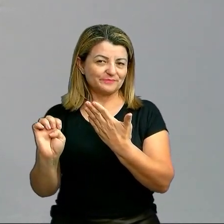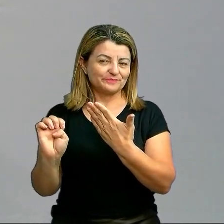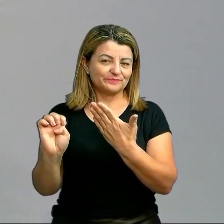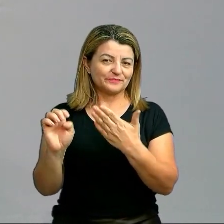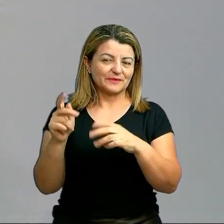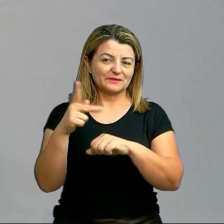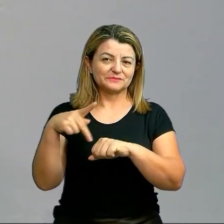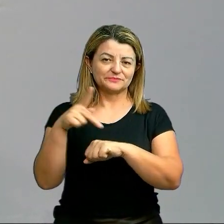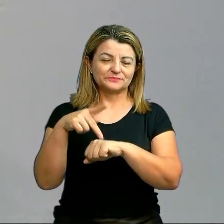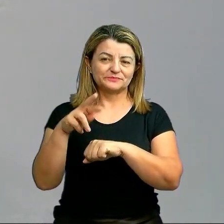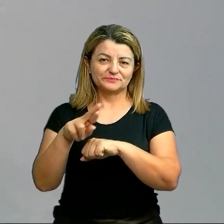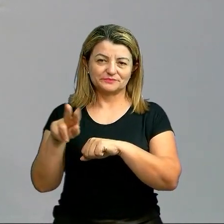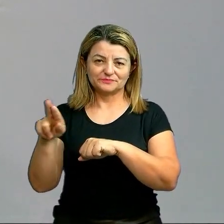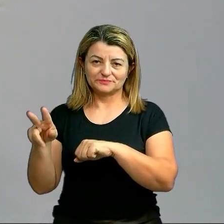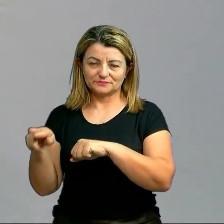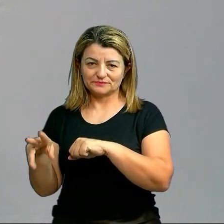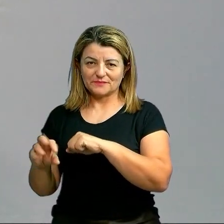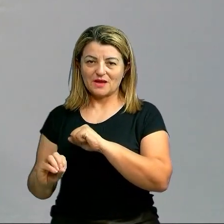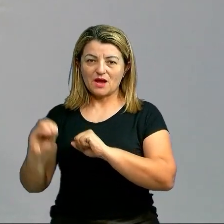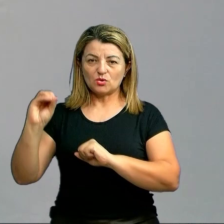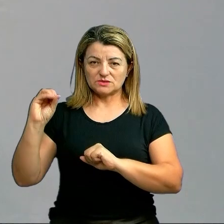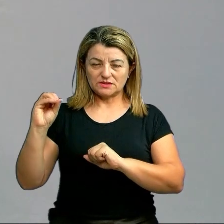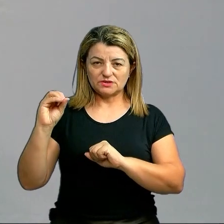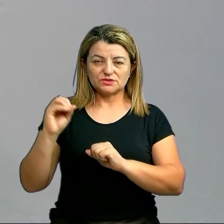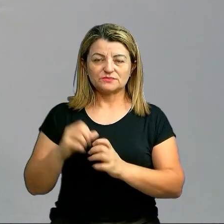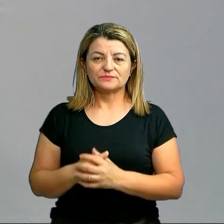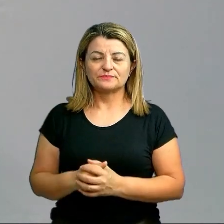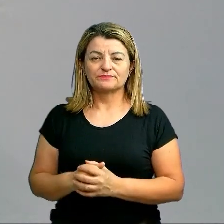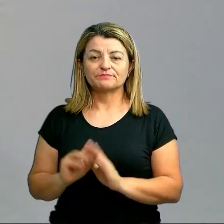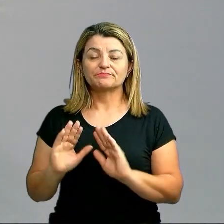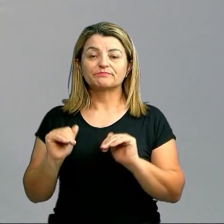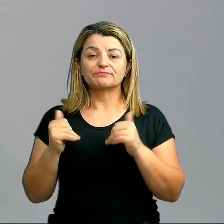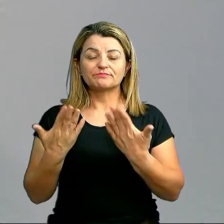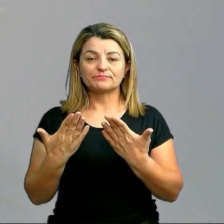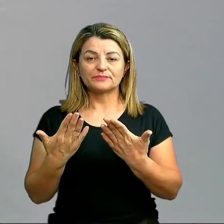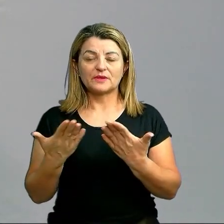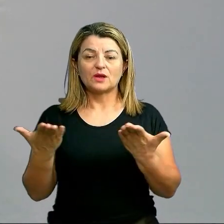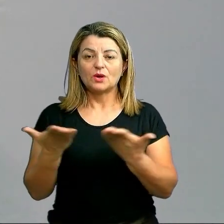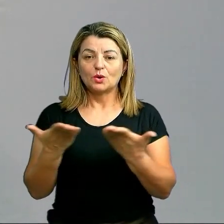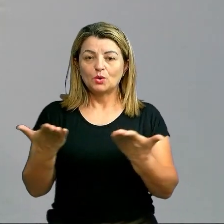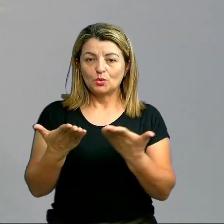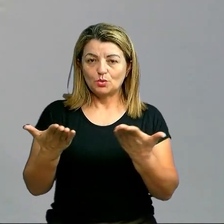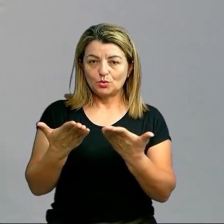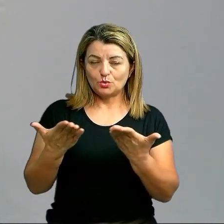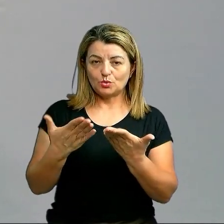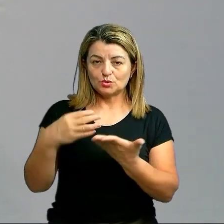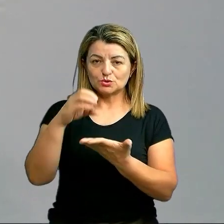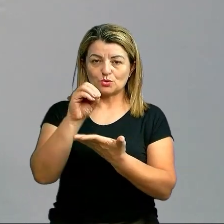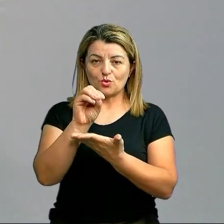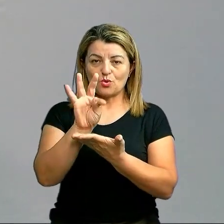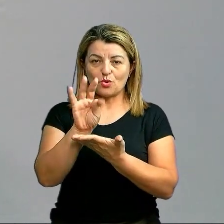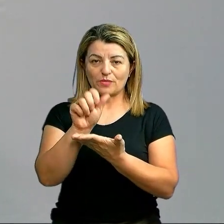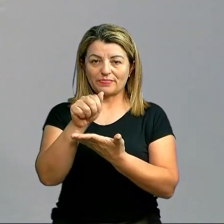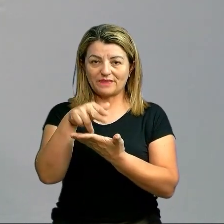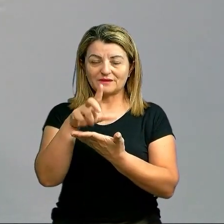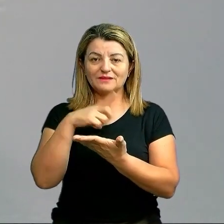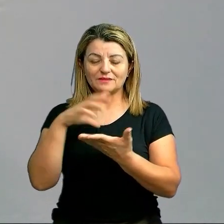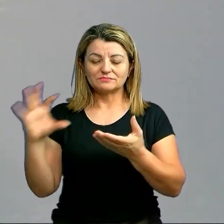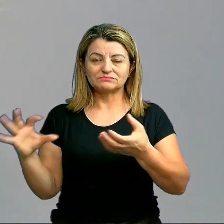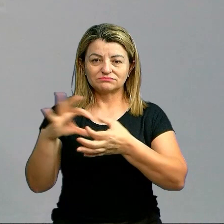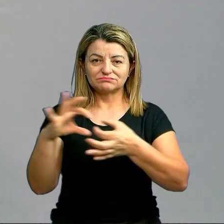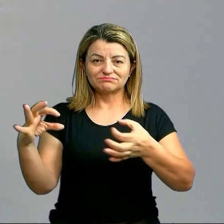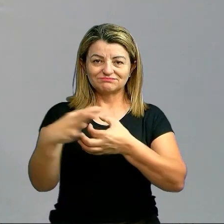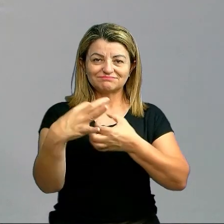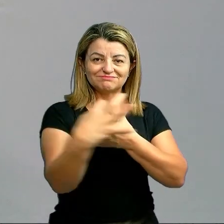da Europa em geral, ao Ocidente, digamos assim. Então, hoje a OTAN possui 30 países e ela